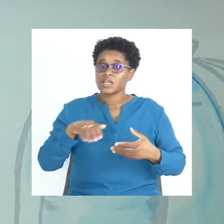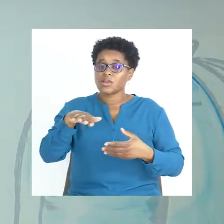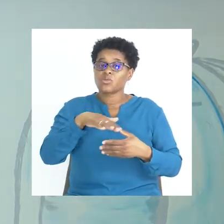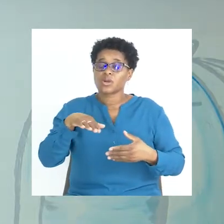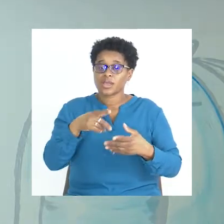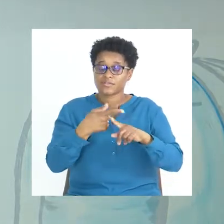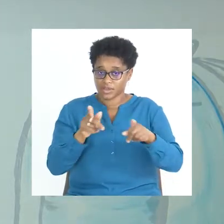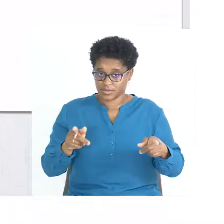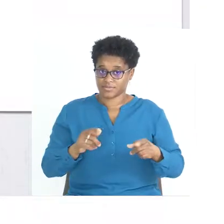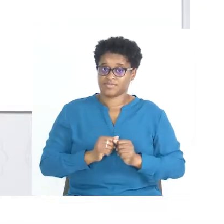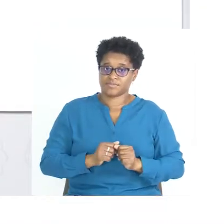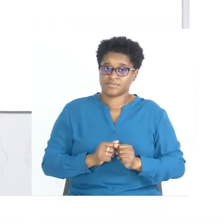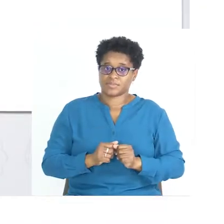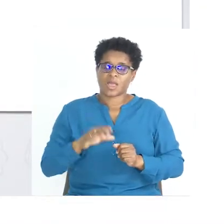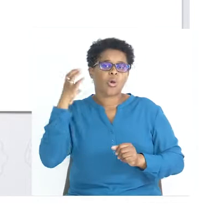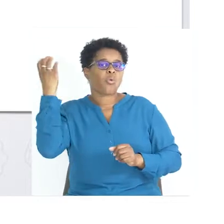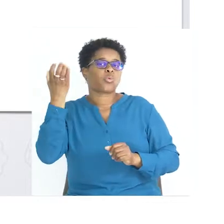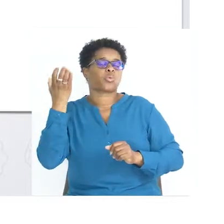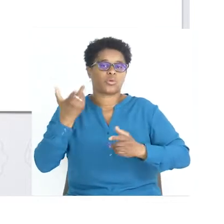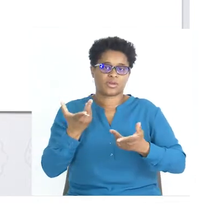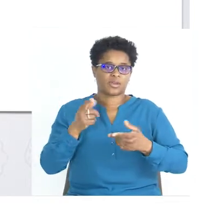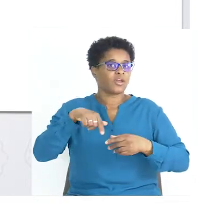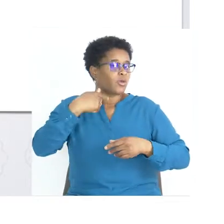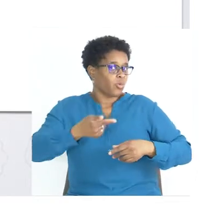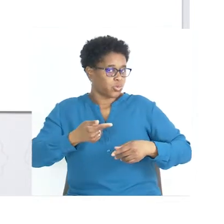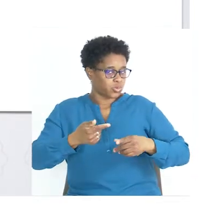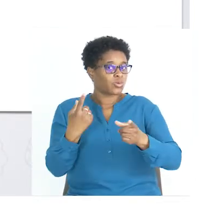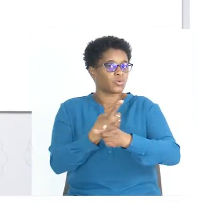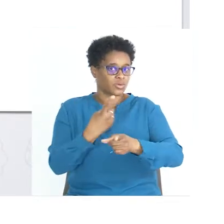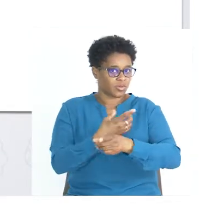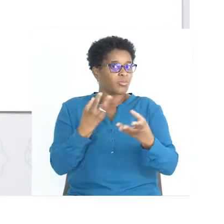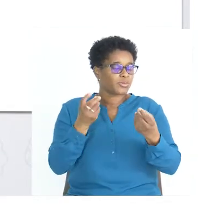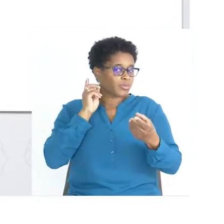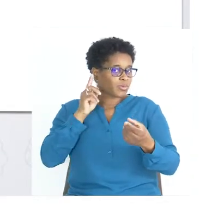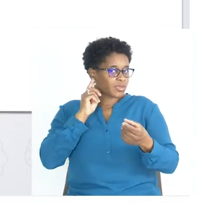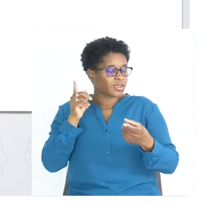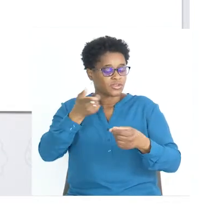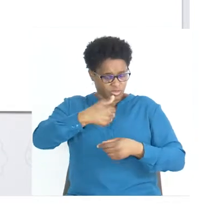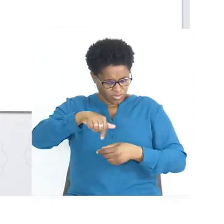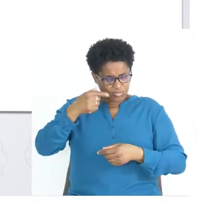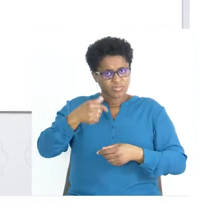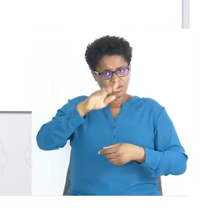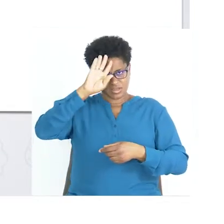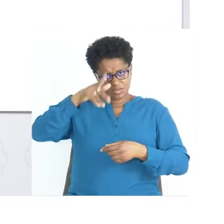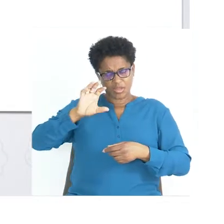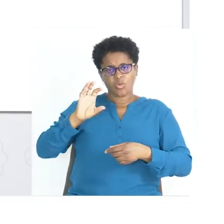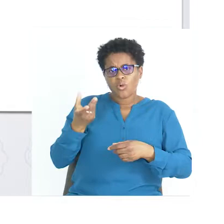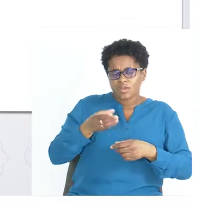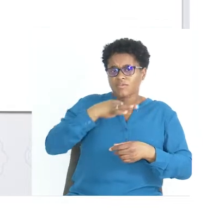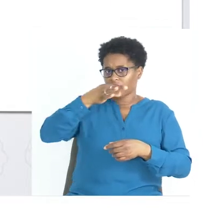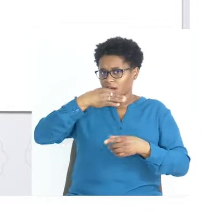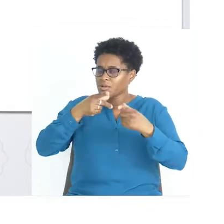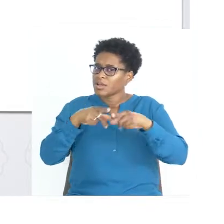e espaços diferentes. A sua cultura, portanto, é outro elemento muitíssimo importante que nós devemos ter em conta